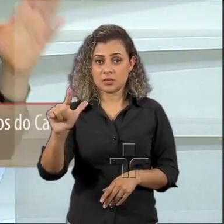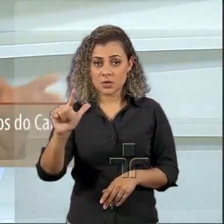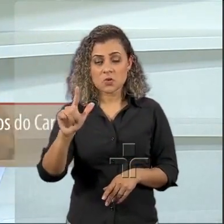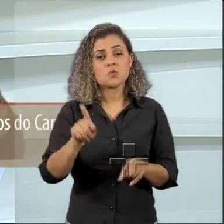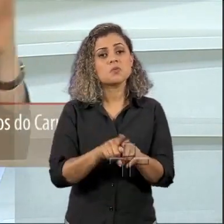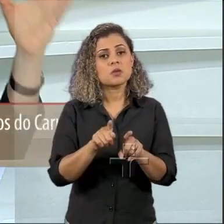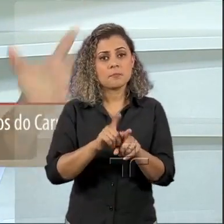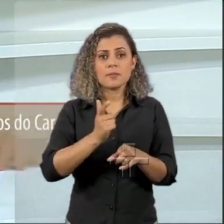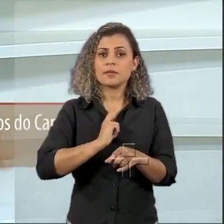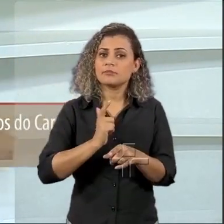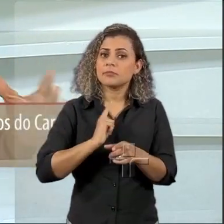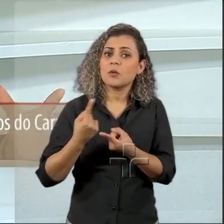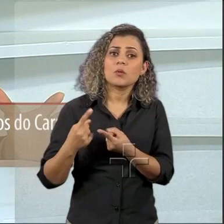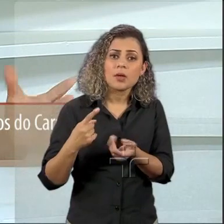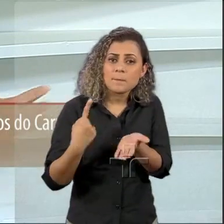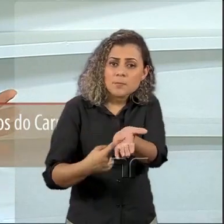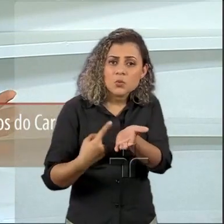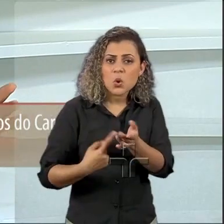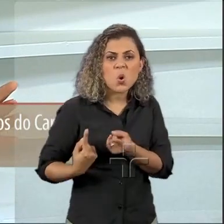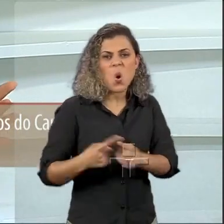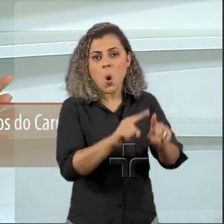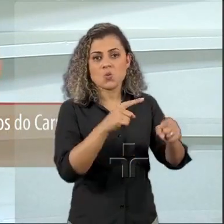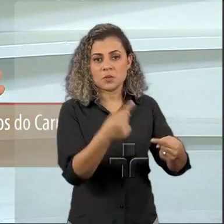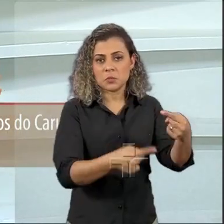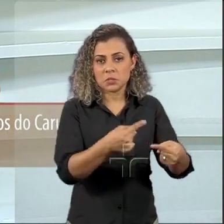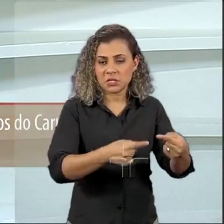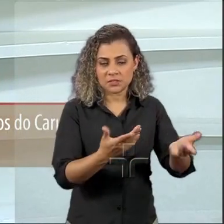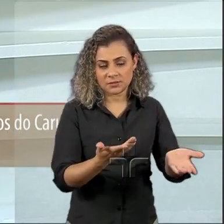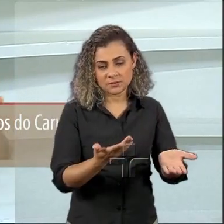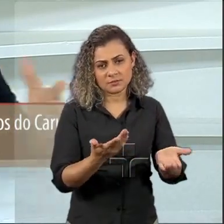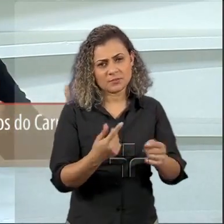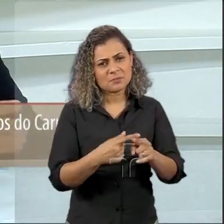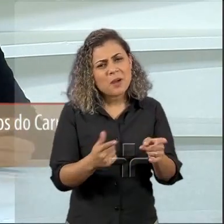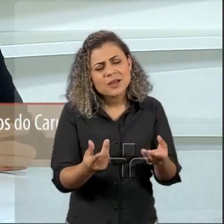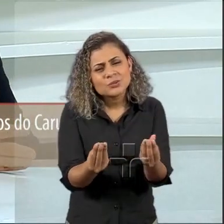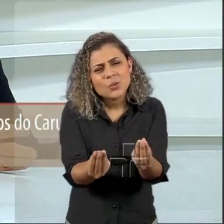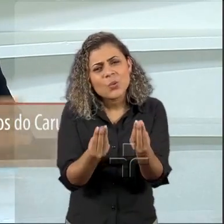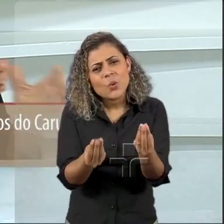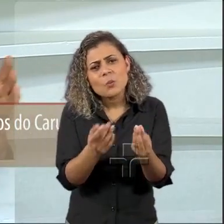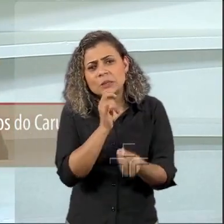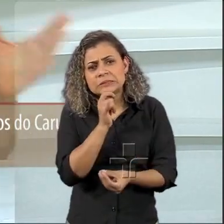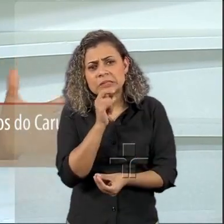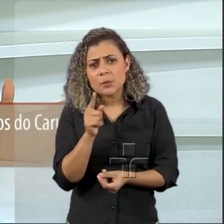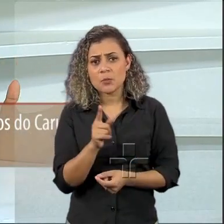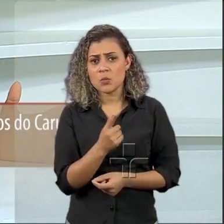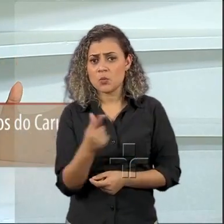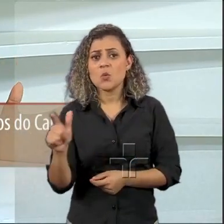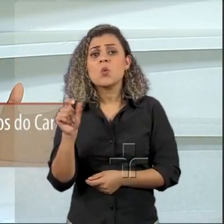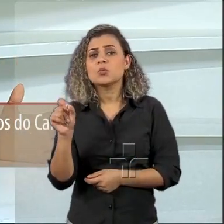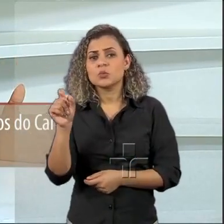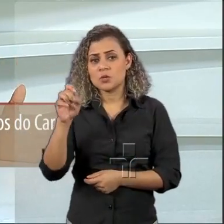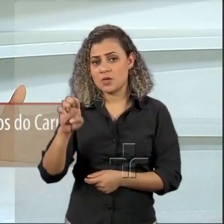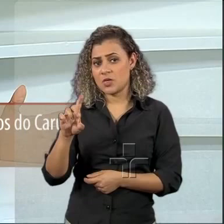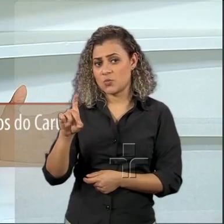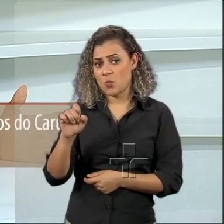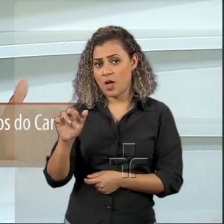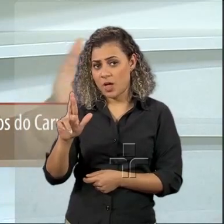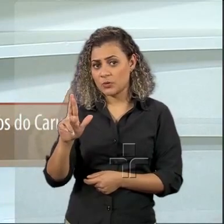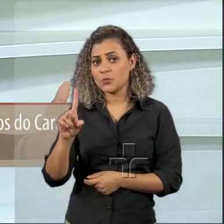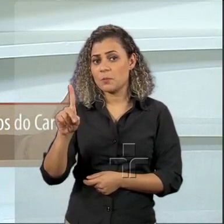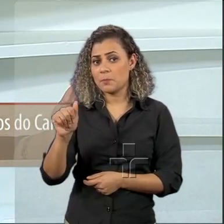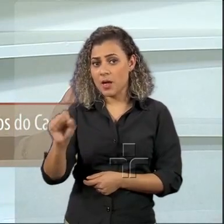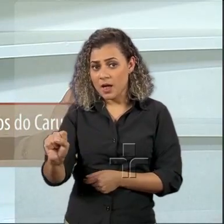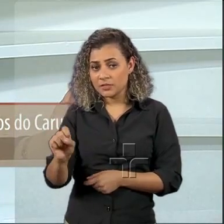candidato antissistema, antipolítica, antitudo. Mas aí, como é que o seu adversário, que é o Eduardo Paes,